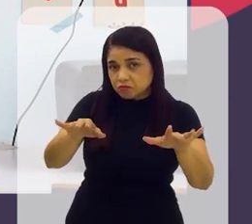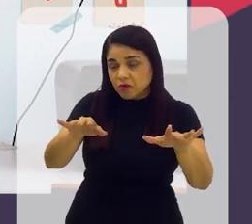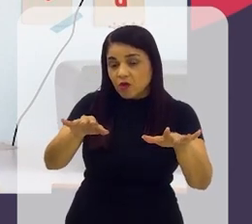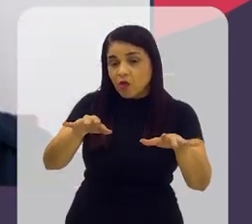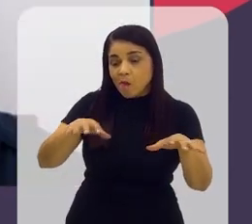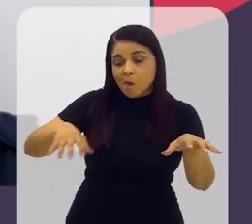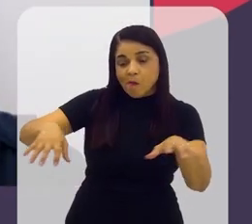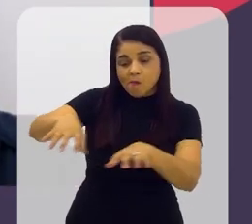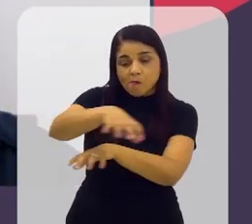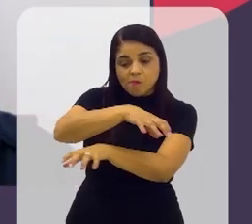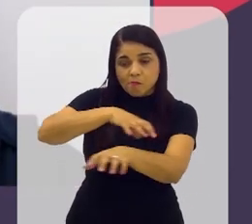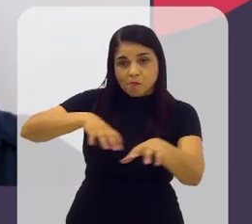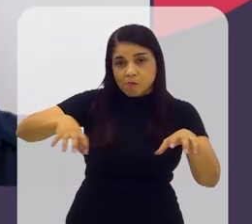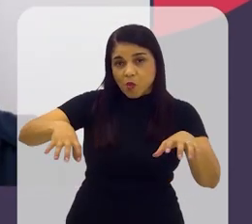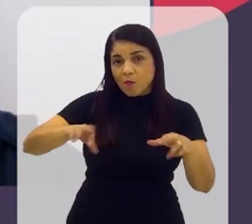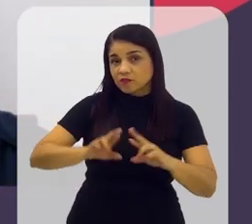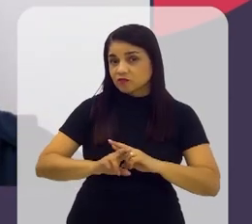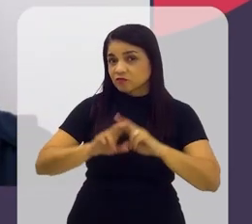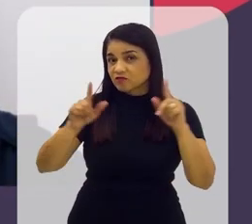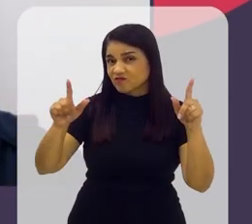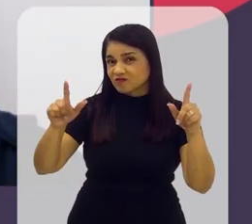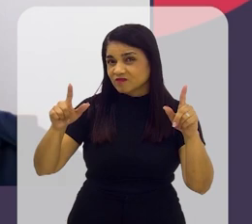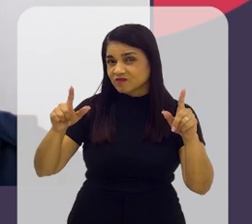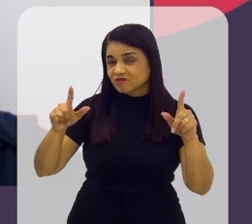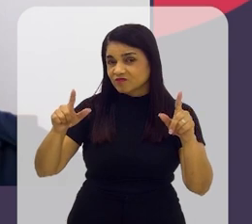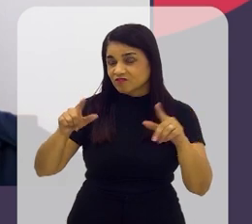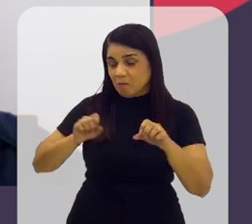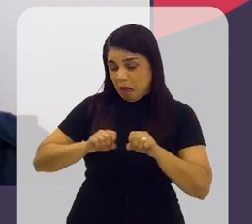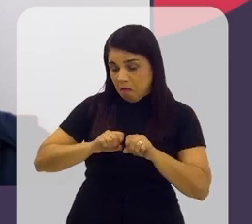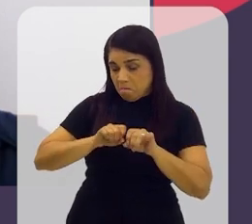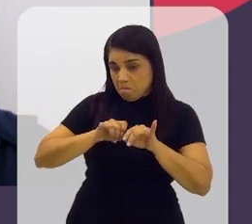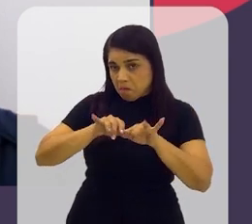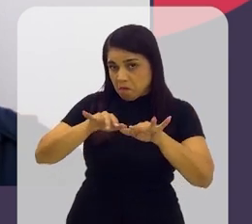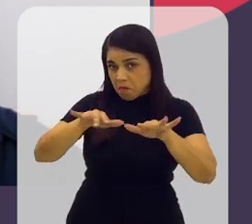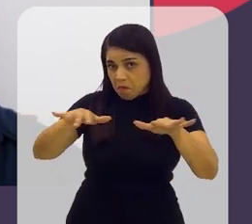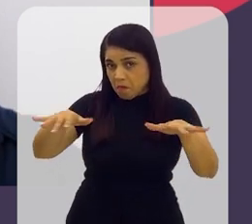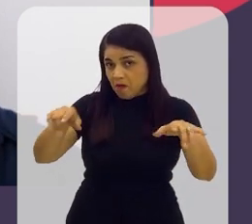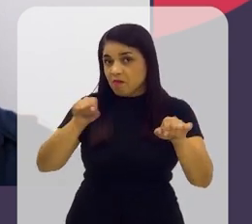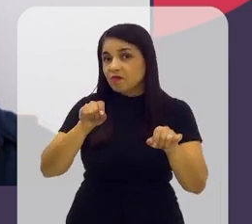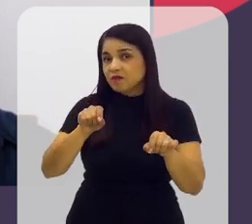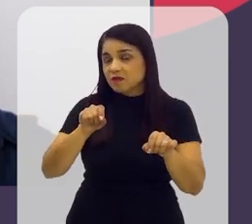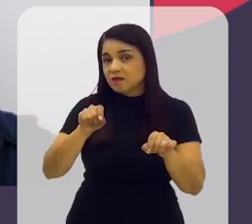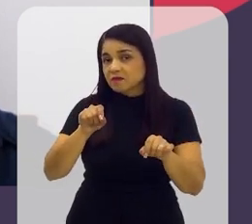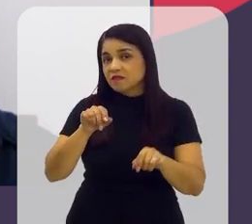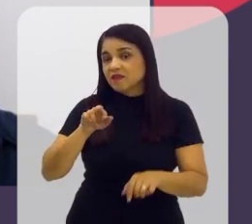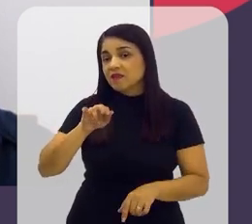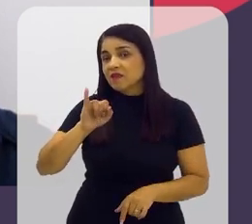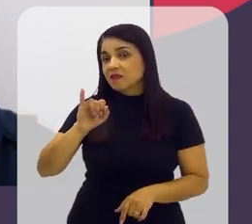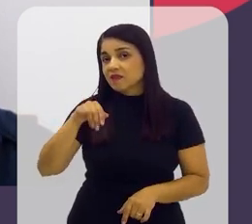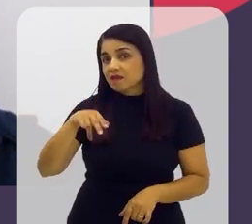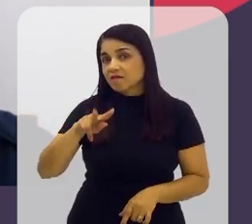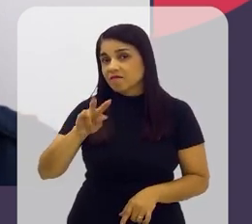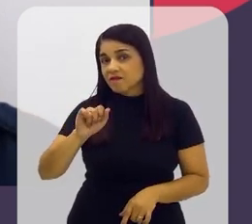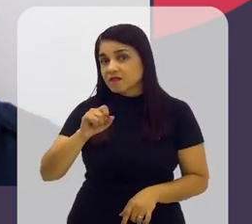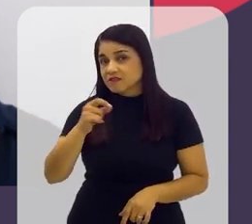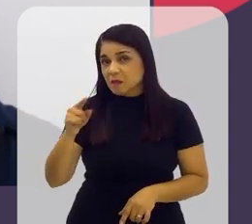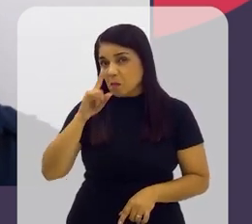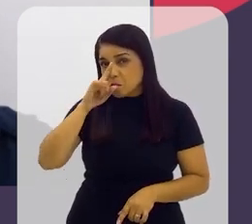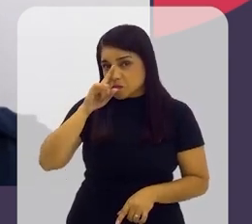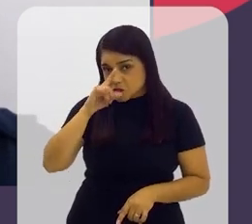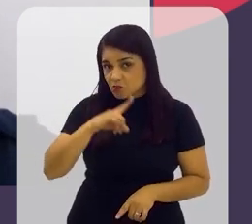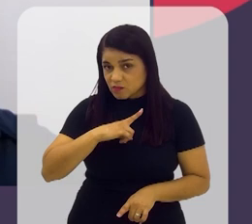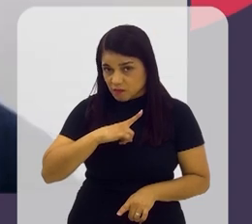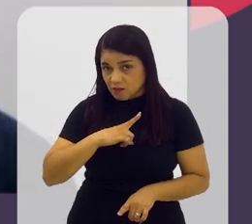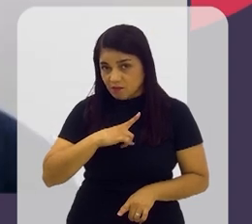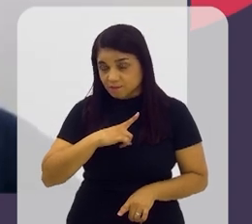seus biomas naturais? Que você chama de invasão, então é porque denota aí um perigo, né? Sim. Então,